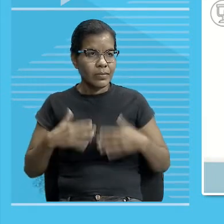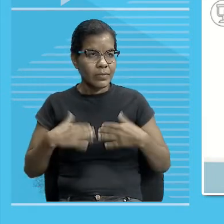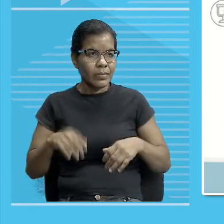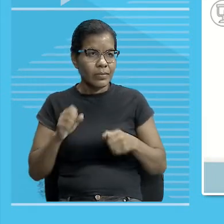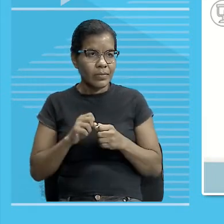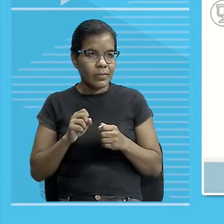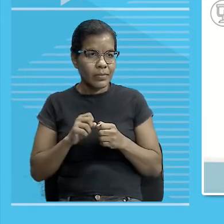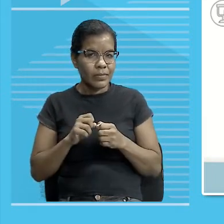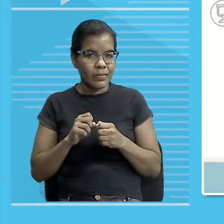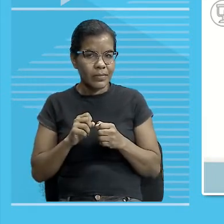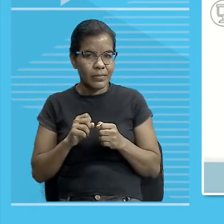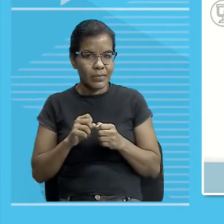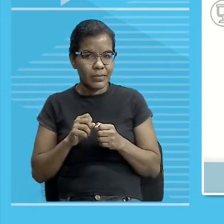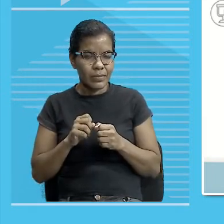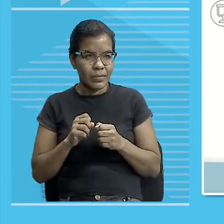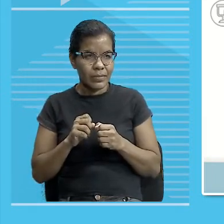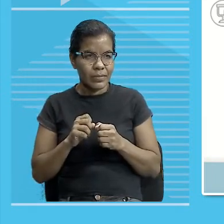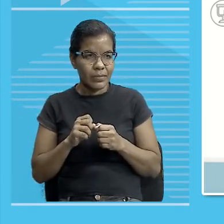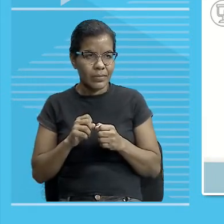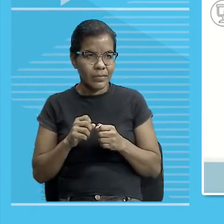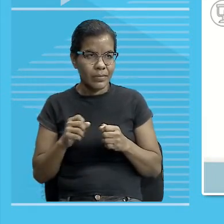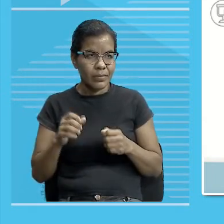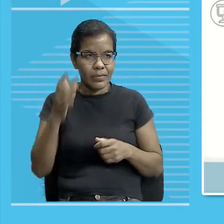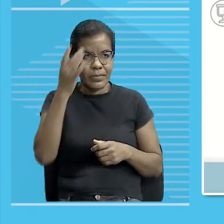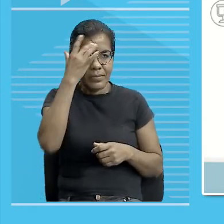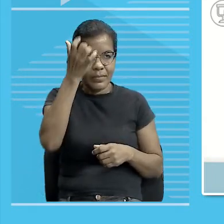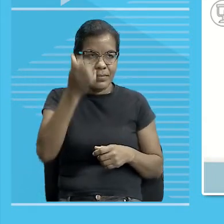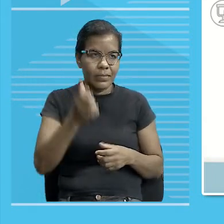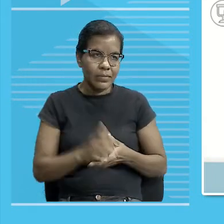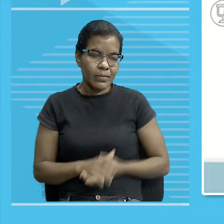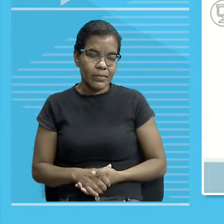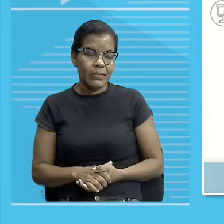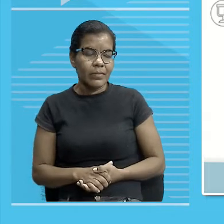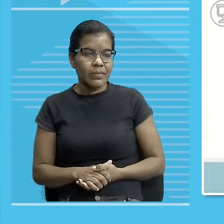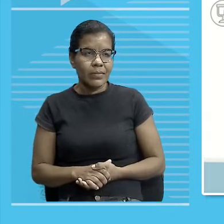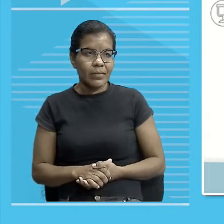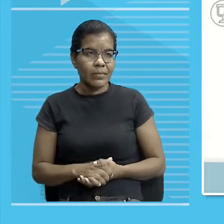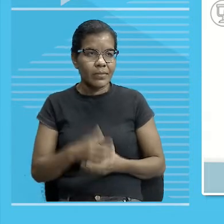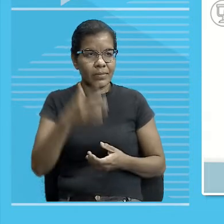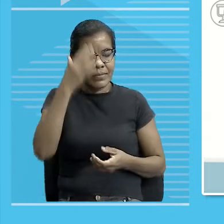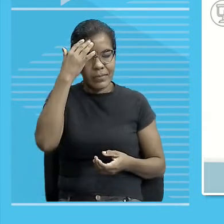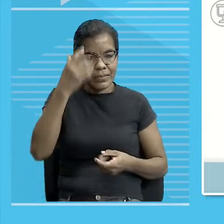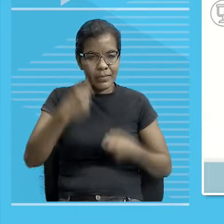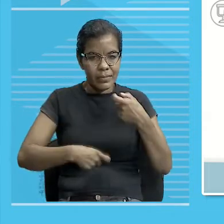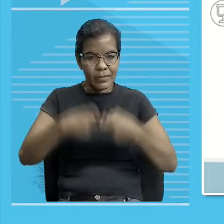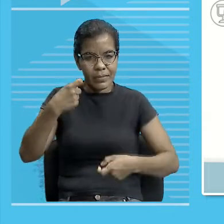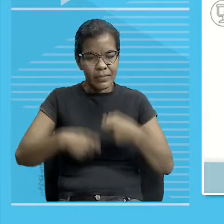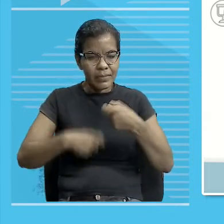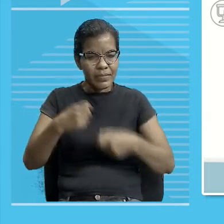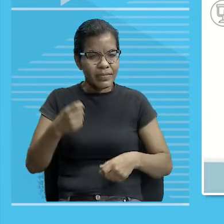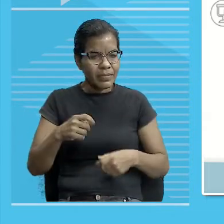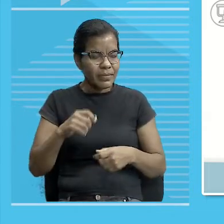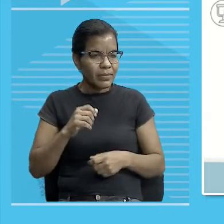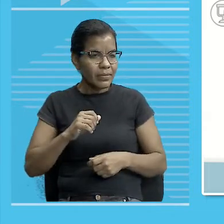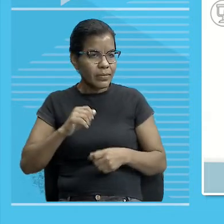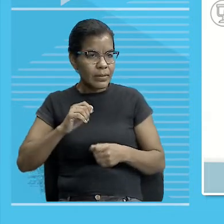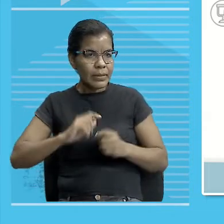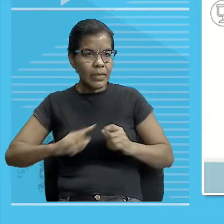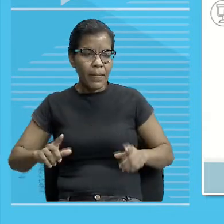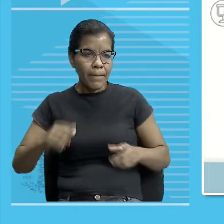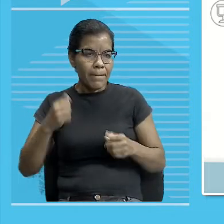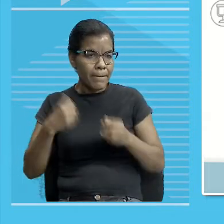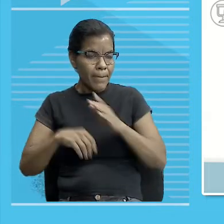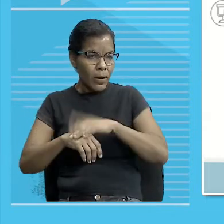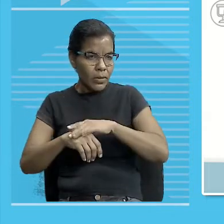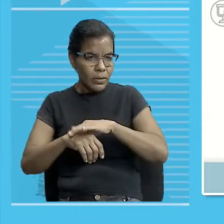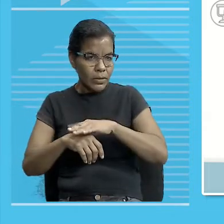fazer de maneira... Mas é facílima, né? Sabemos que uma relação sexual desprotegida pode resultar em